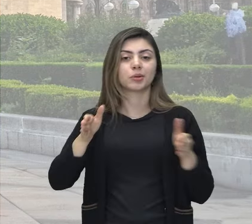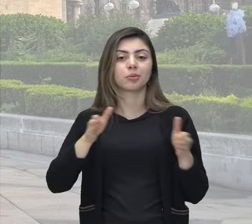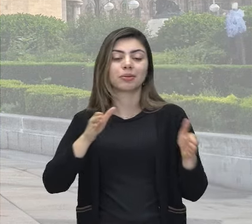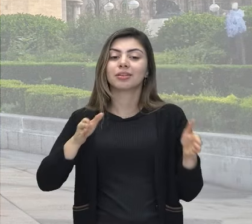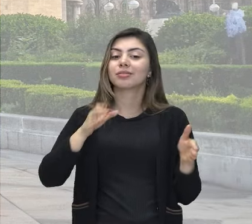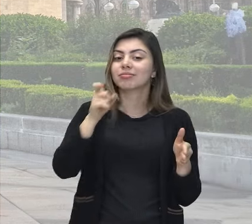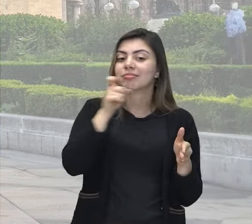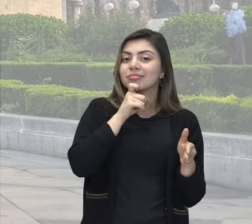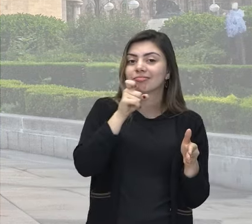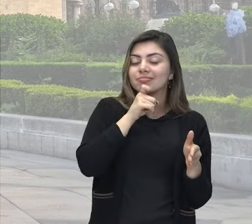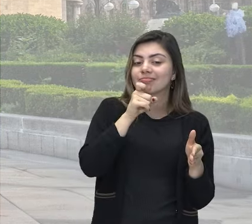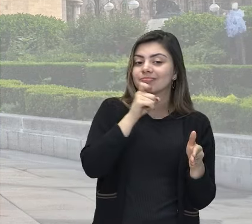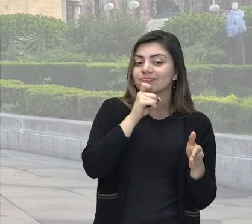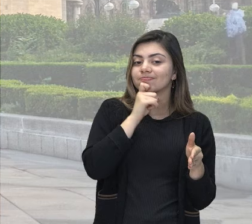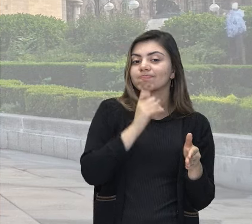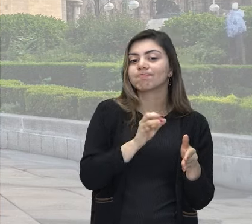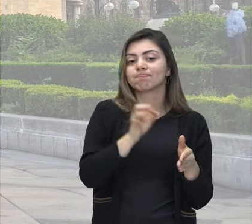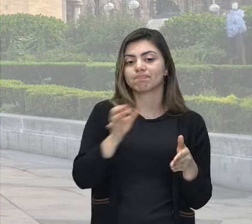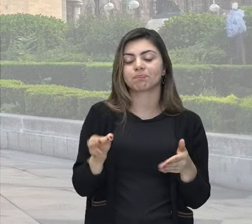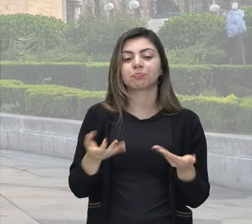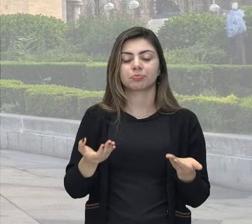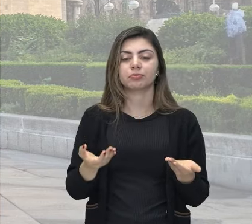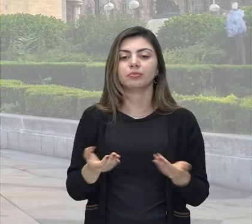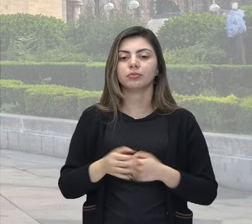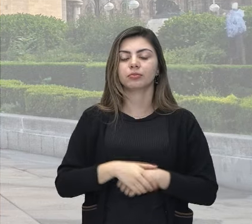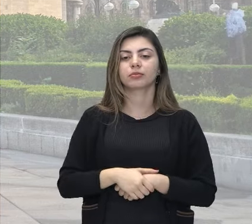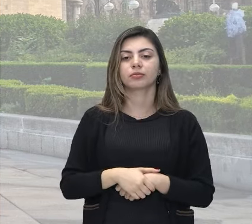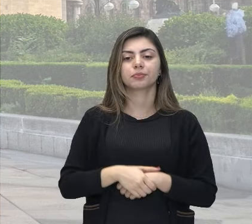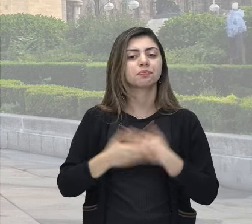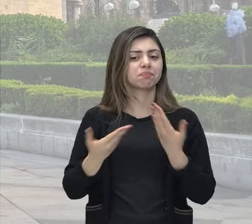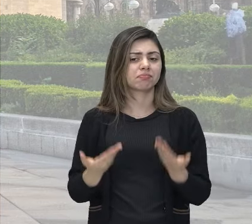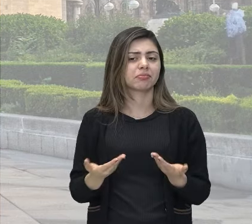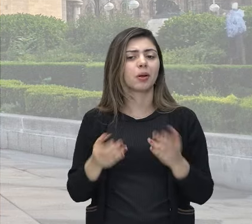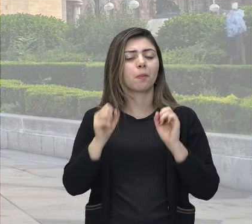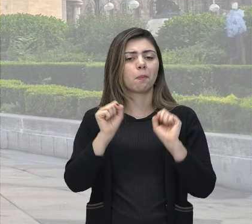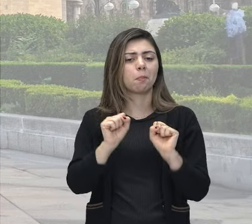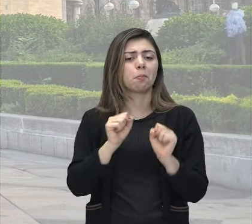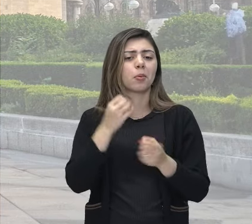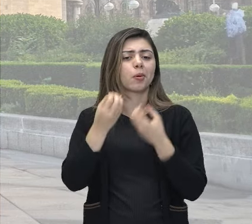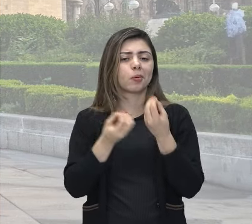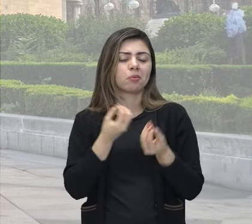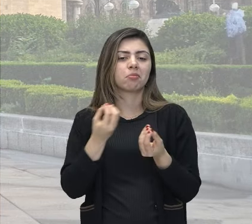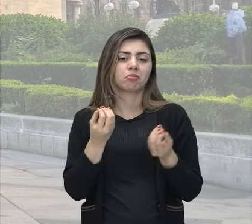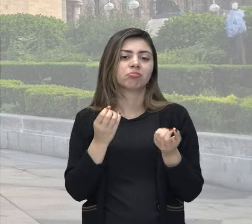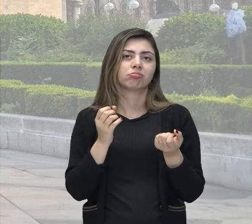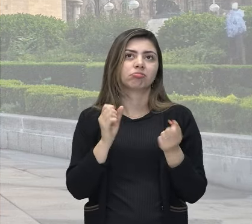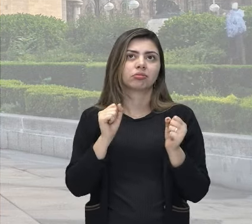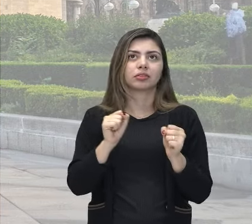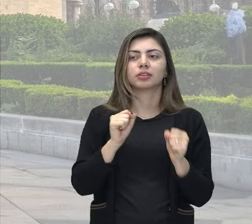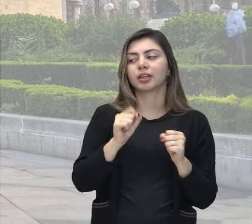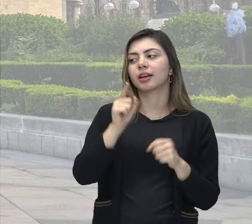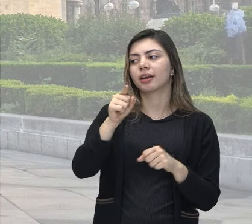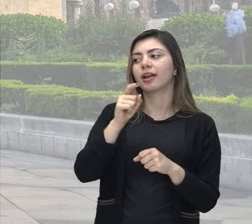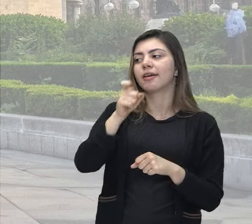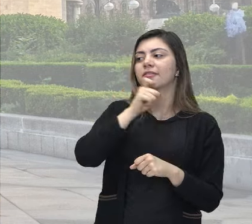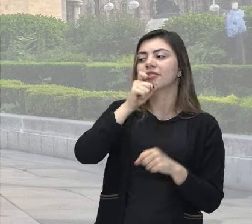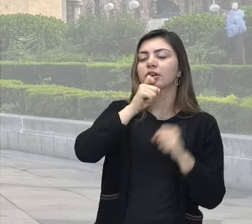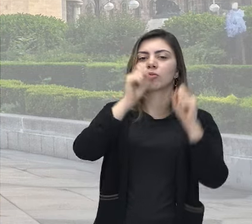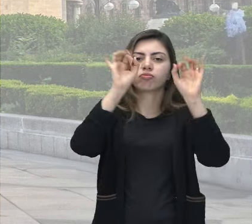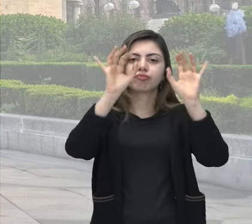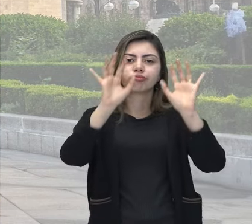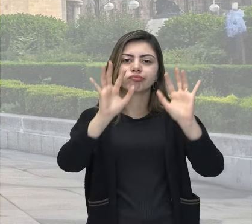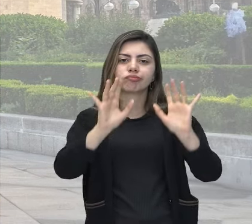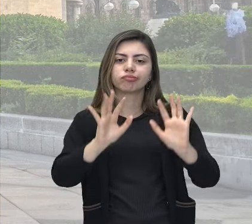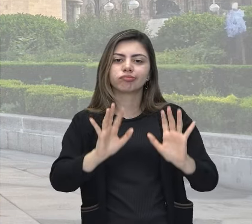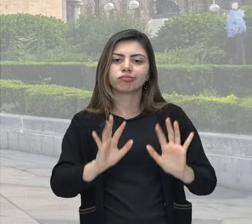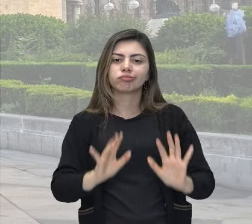durante o inverno, tá? É que pode até surgir ali uma queda de neve, principalmente nas